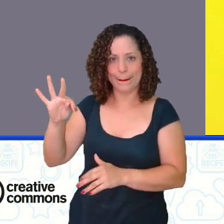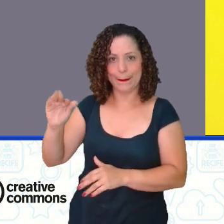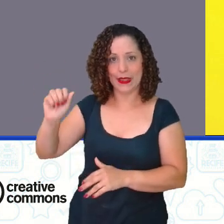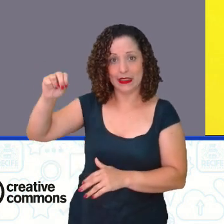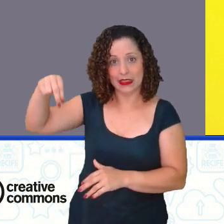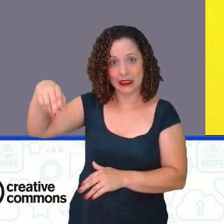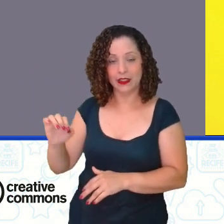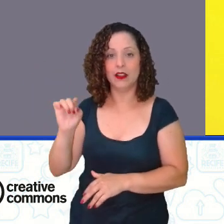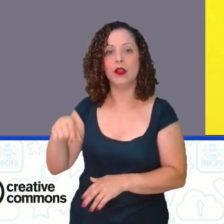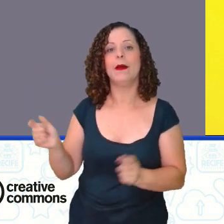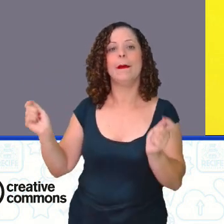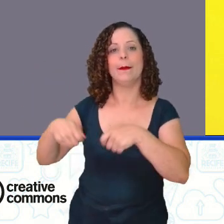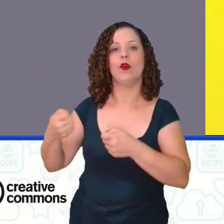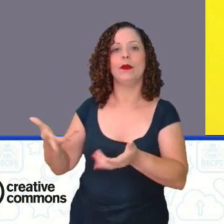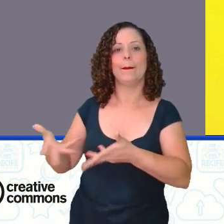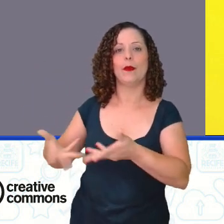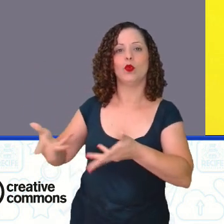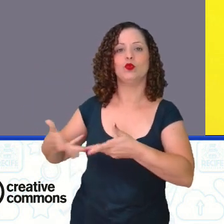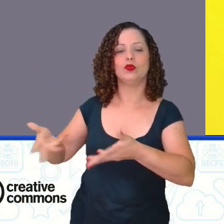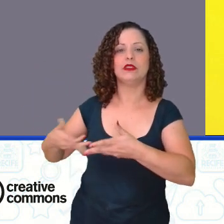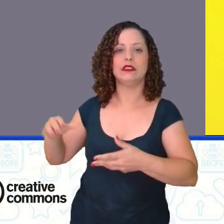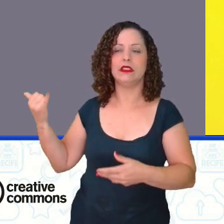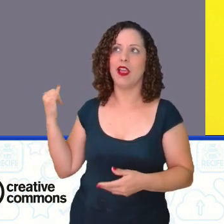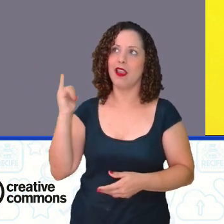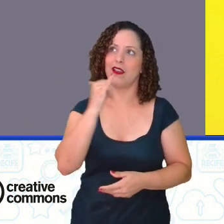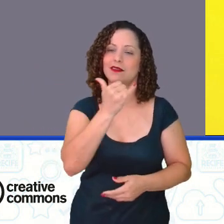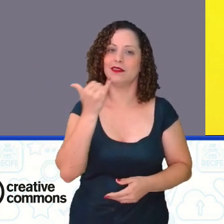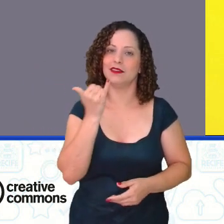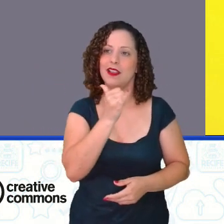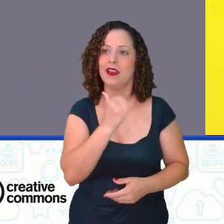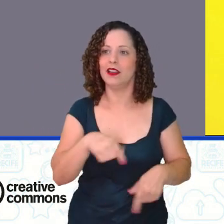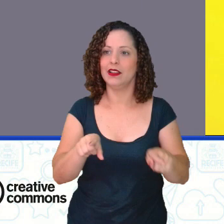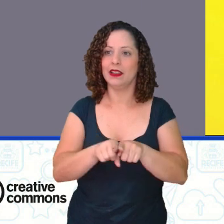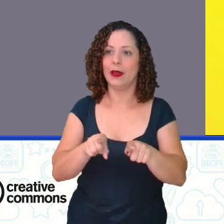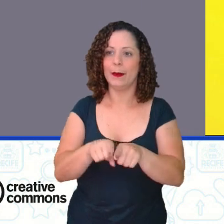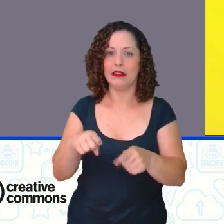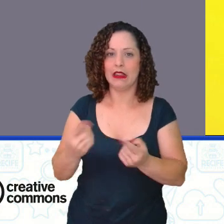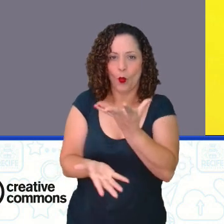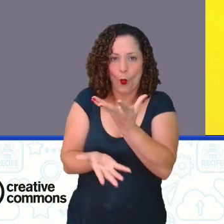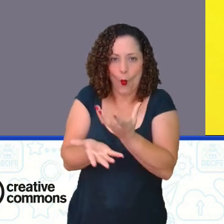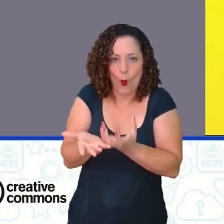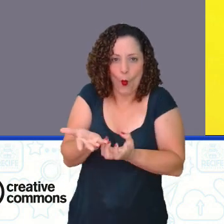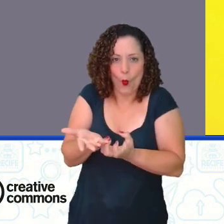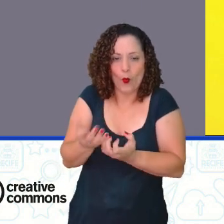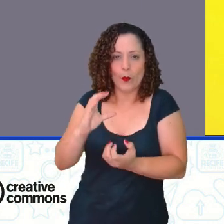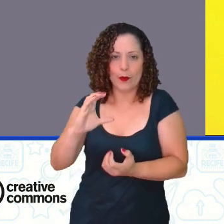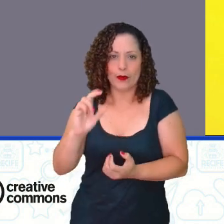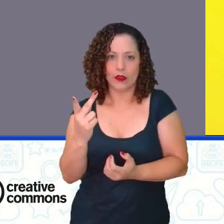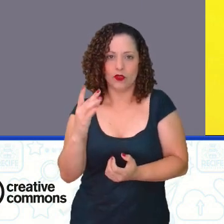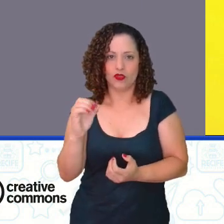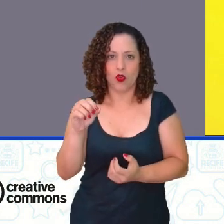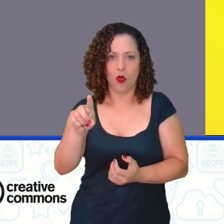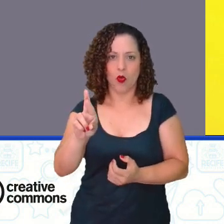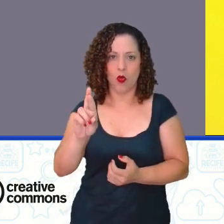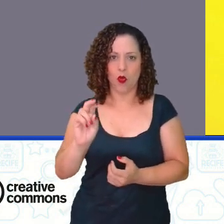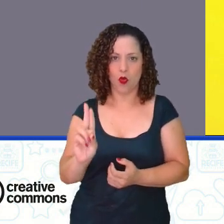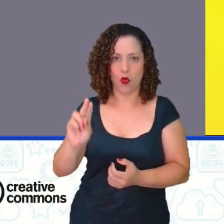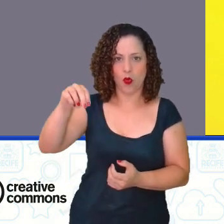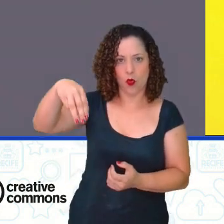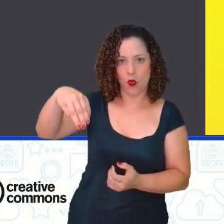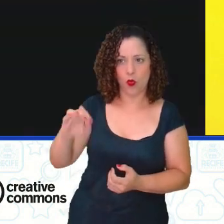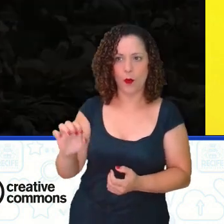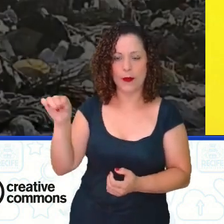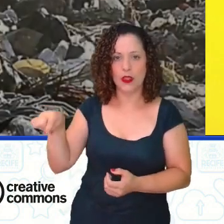energia elétrica. O chorume, líquido muito poluente gerado pelo lixo, deve ser tratado como